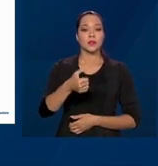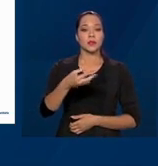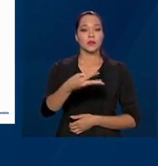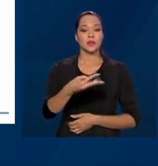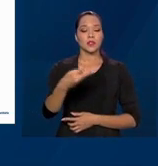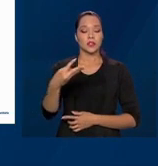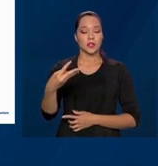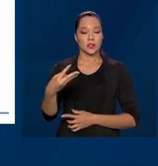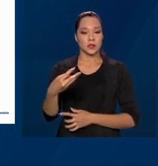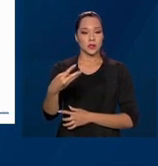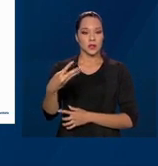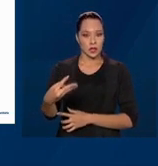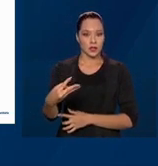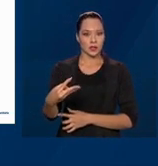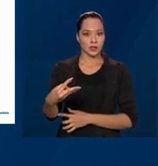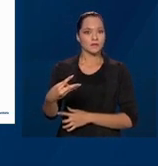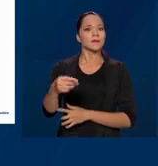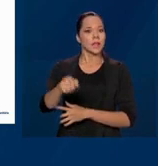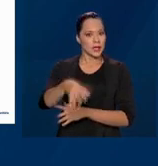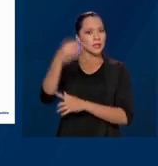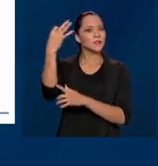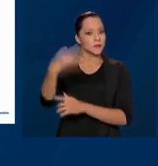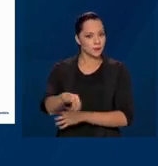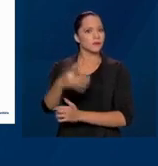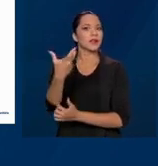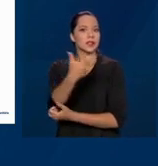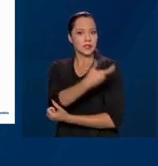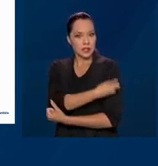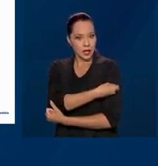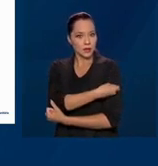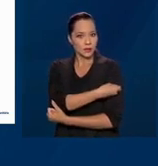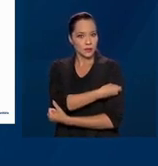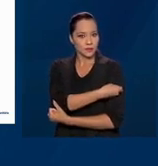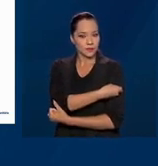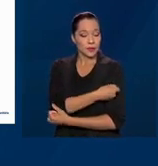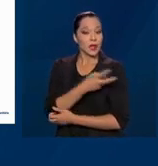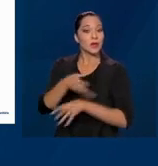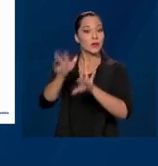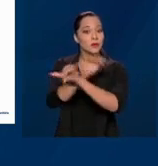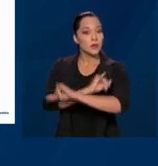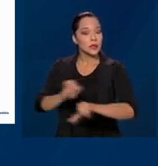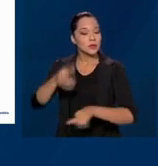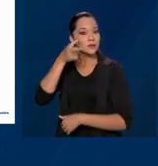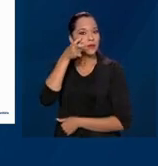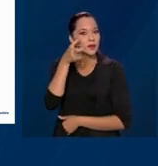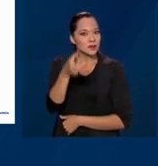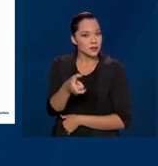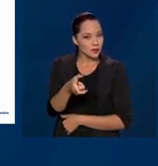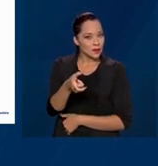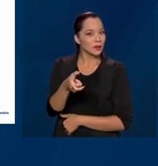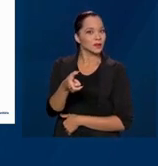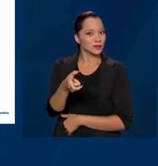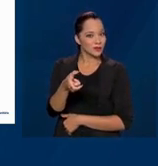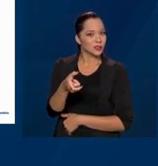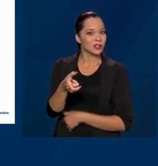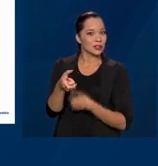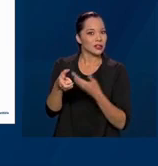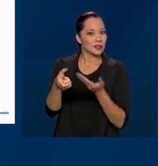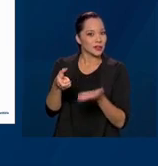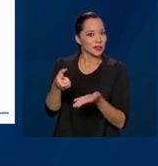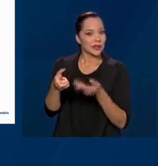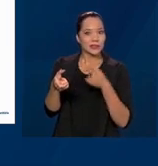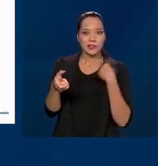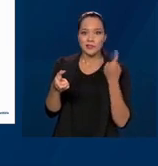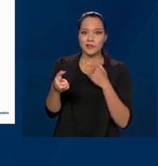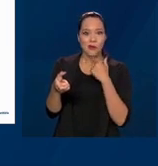12.123 foram efetivamente vacinados. E aí um dado interessante que a gente não conseguiu